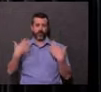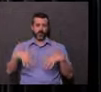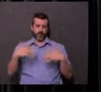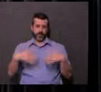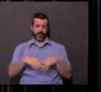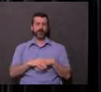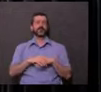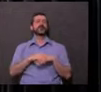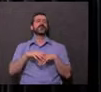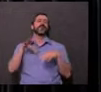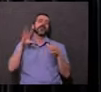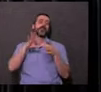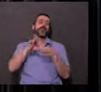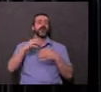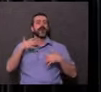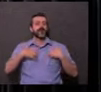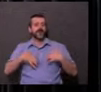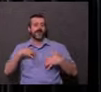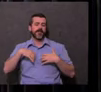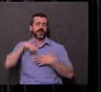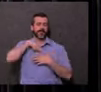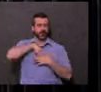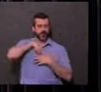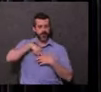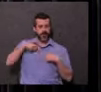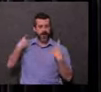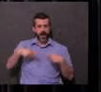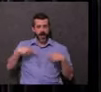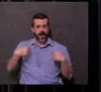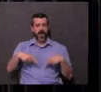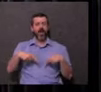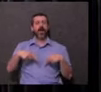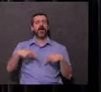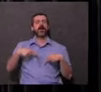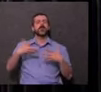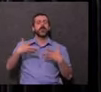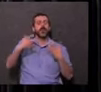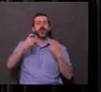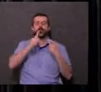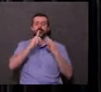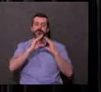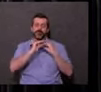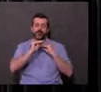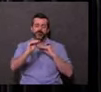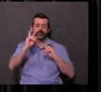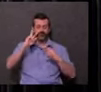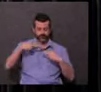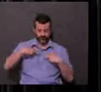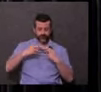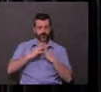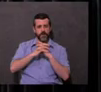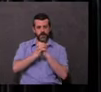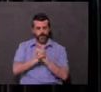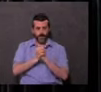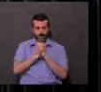Corresponde aos nossos anseios interiores que nos levam à procura do silêncio, da oração e